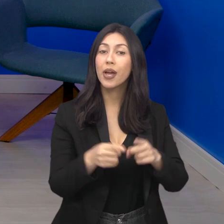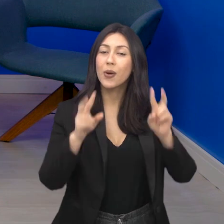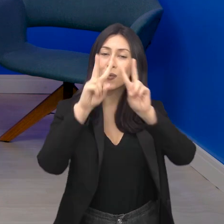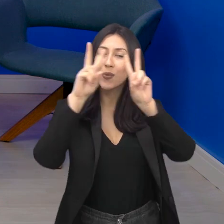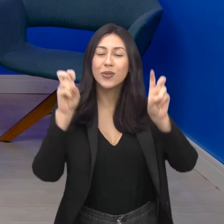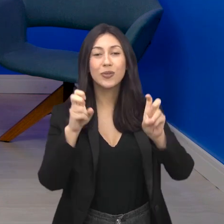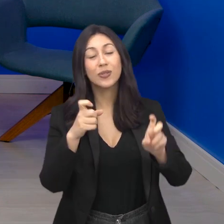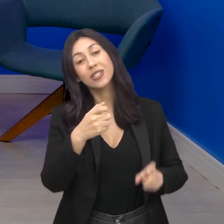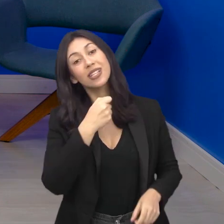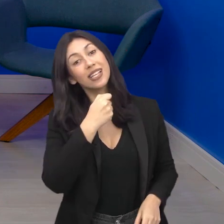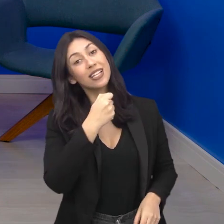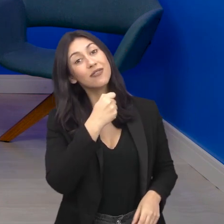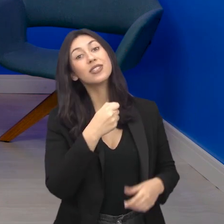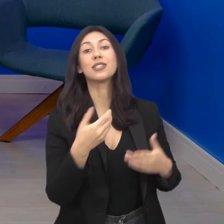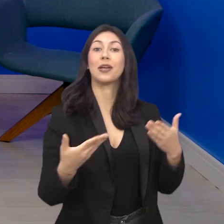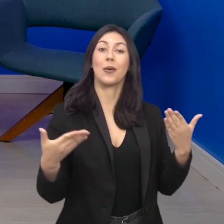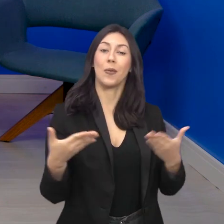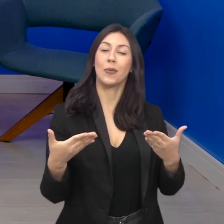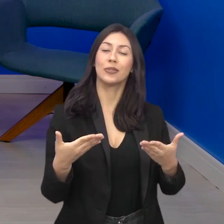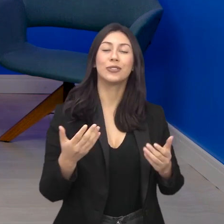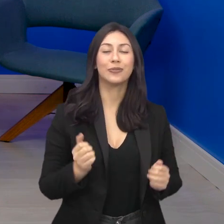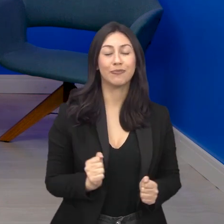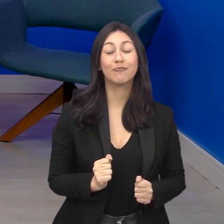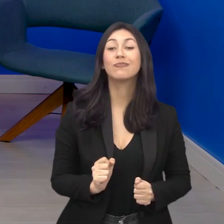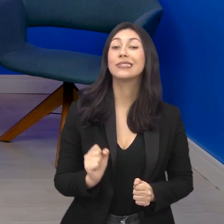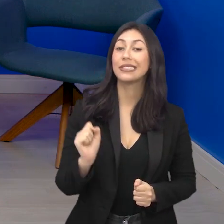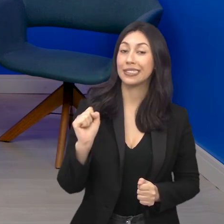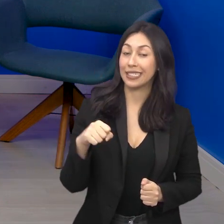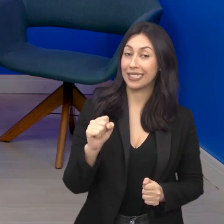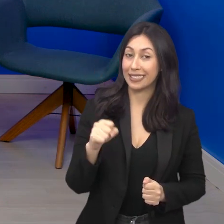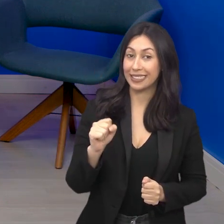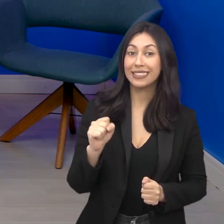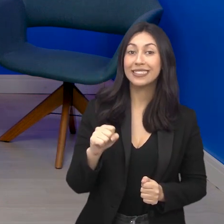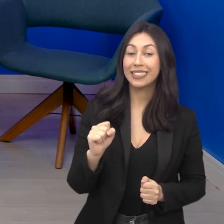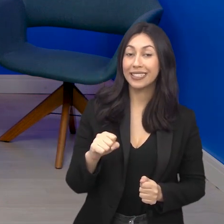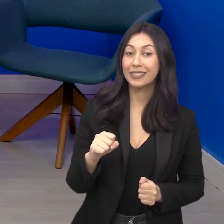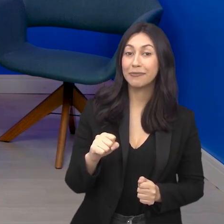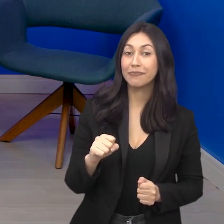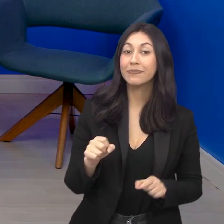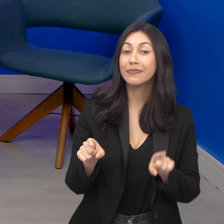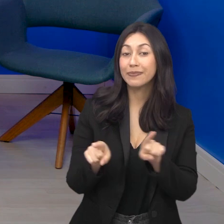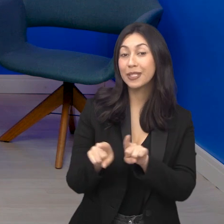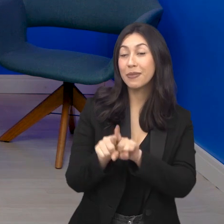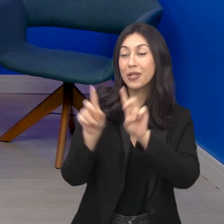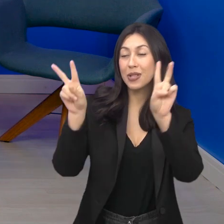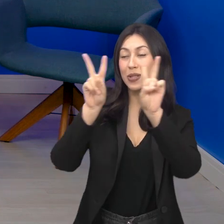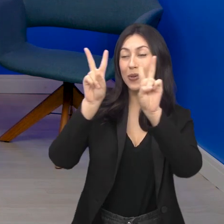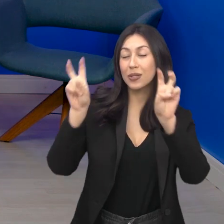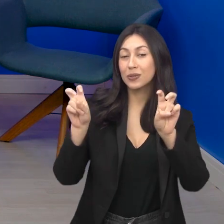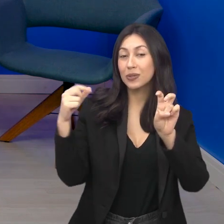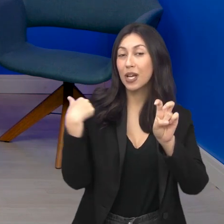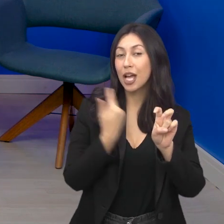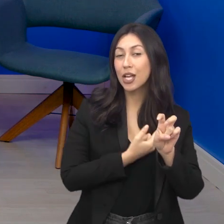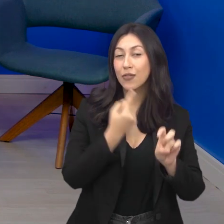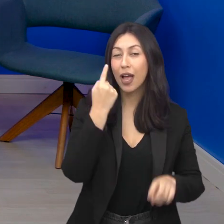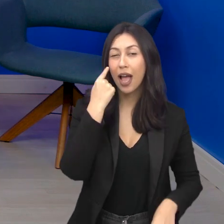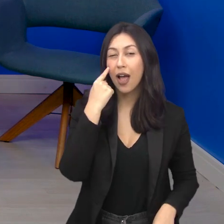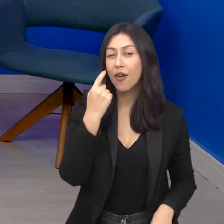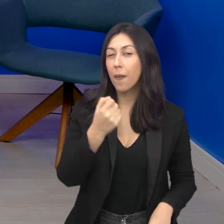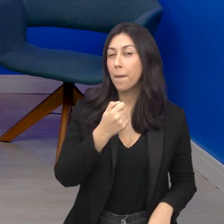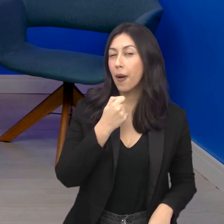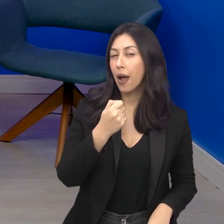inclusive, é o tema da entrevista que vamos ter aqui no estúdio hoje. Exatamente, Marvin. E ainda nesse tema, vamos conferir